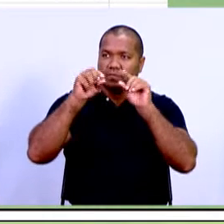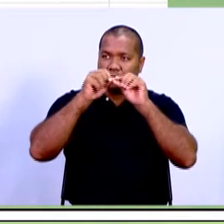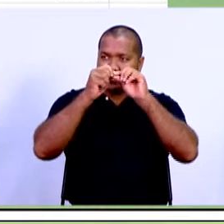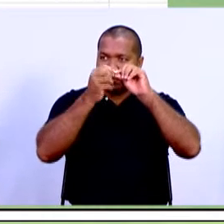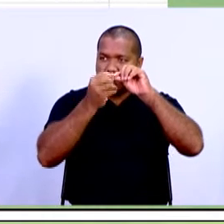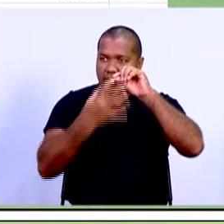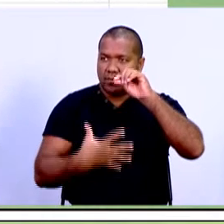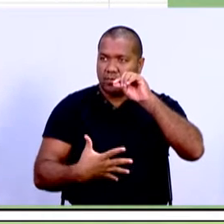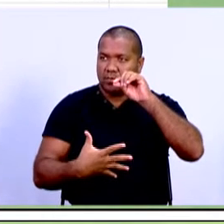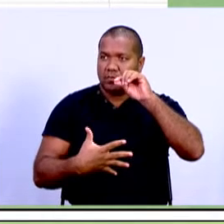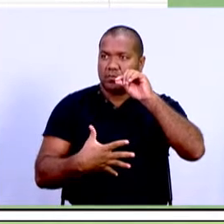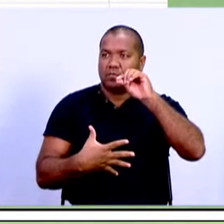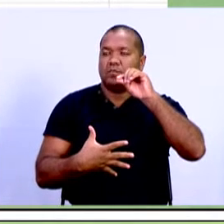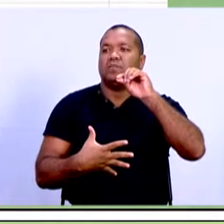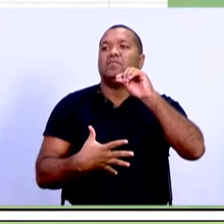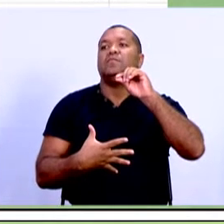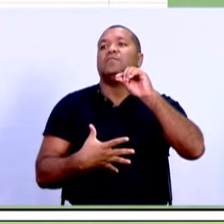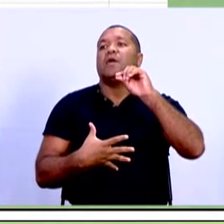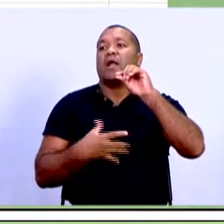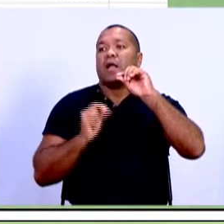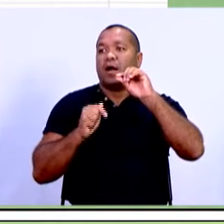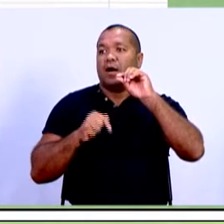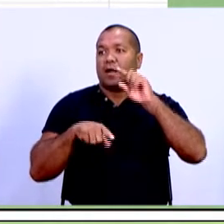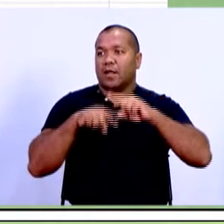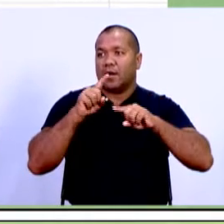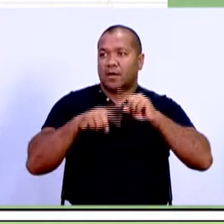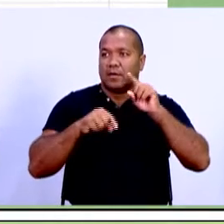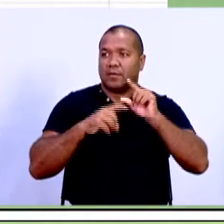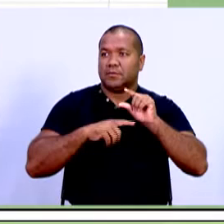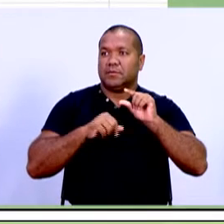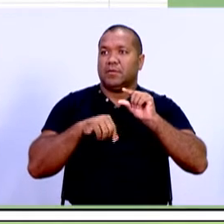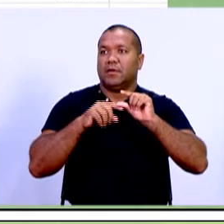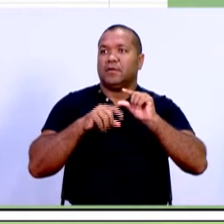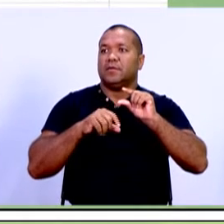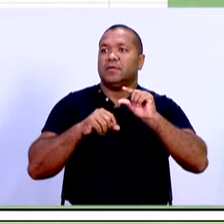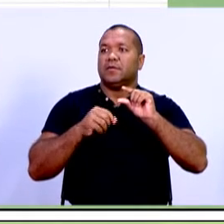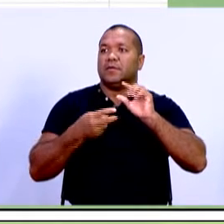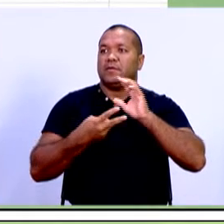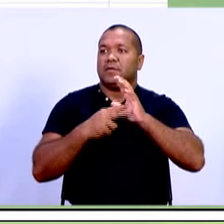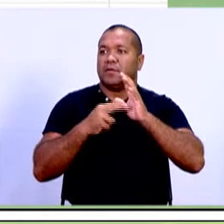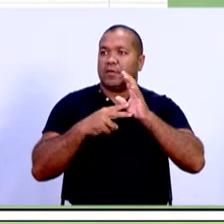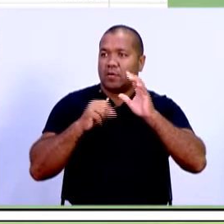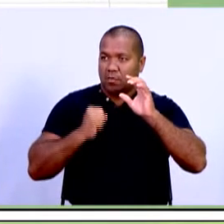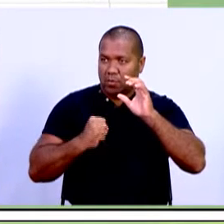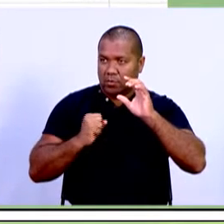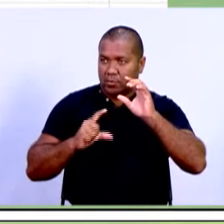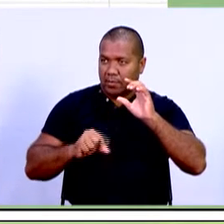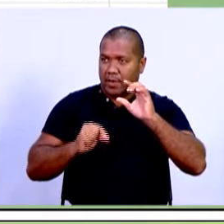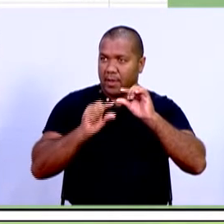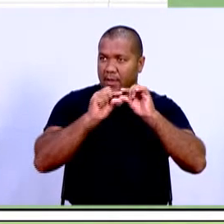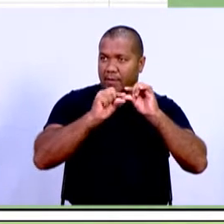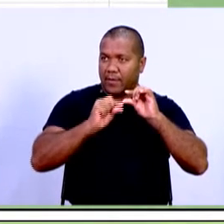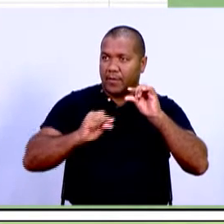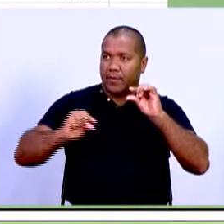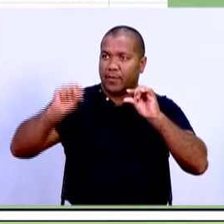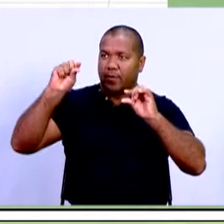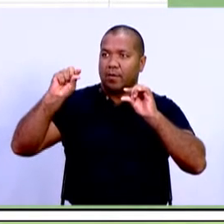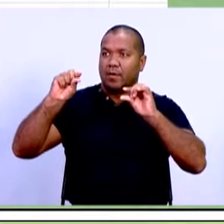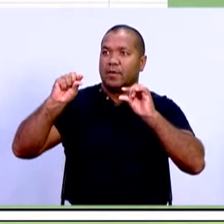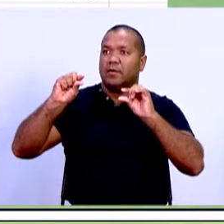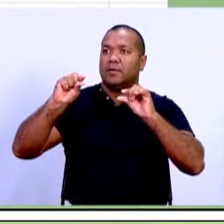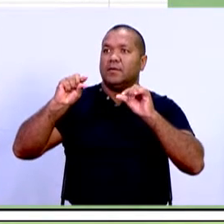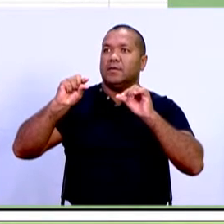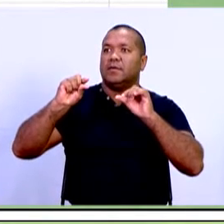cubo. Essa ferramenta ela é drag and drop, então eu posso pegar e arrastar